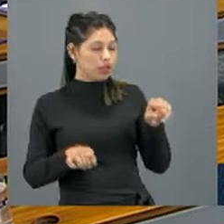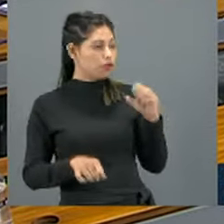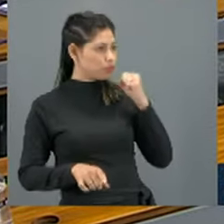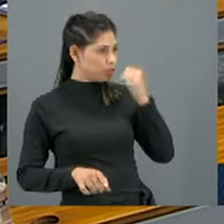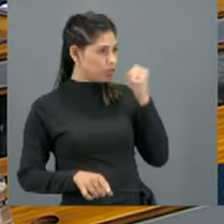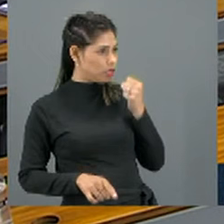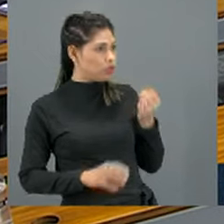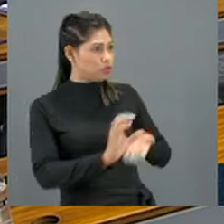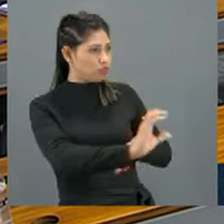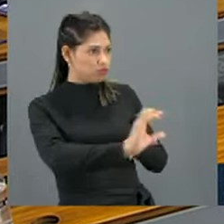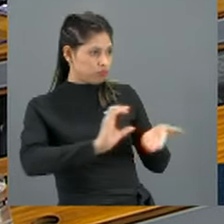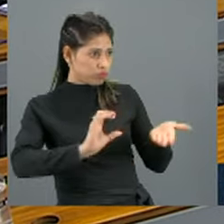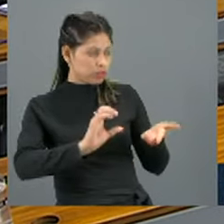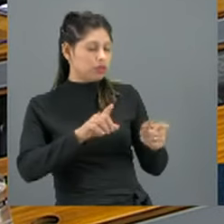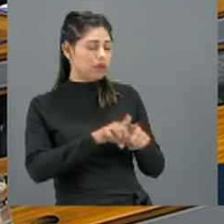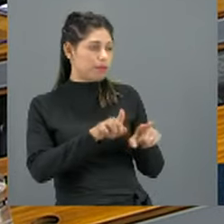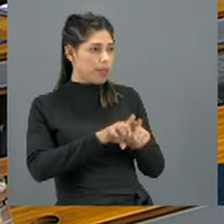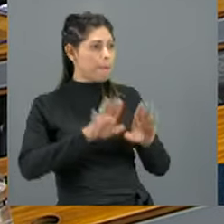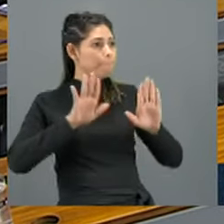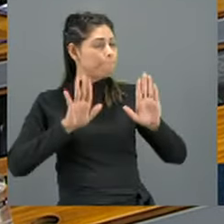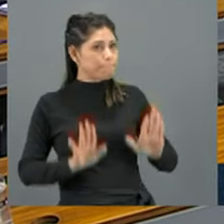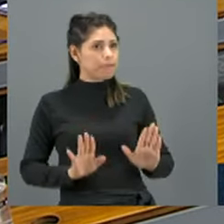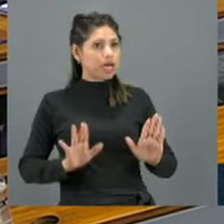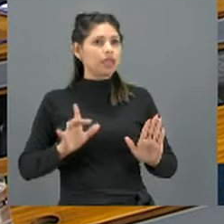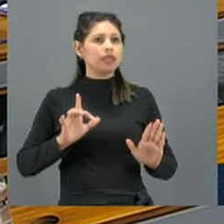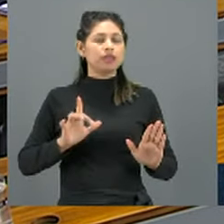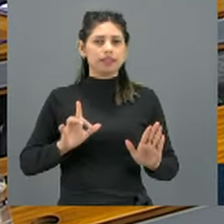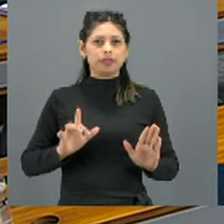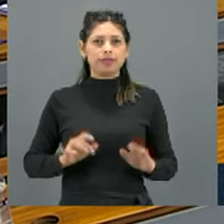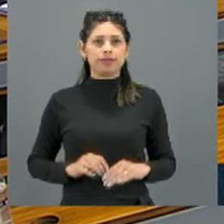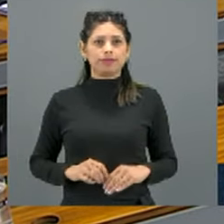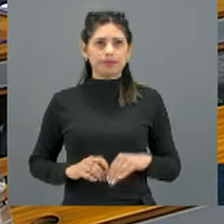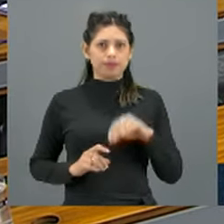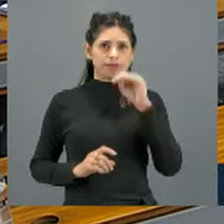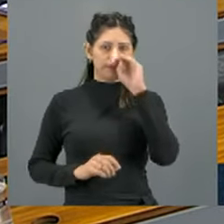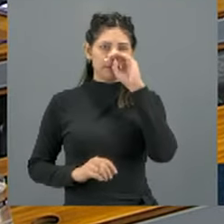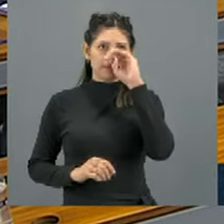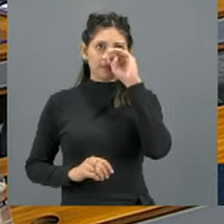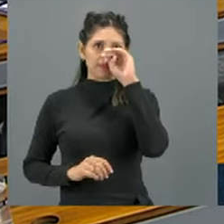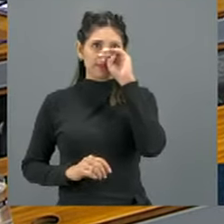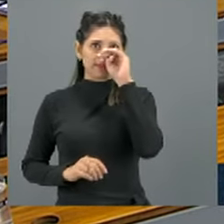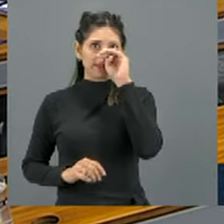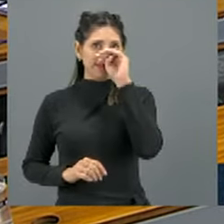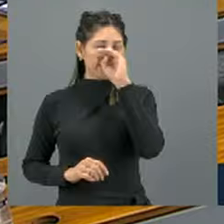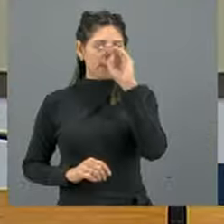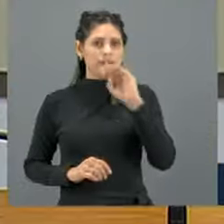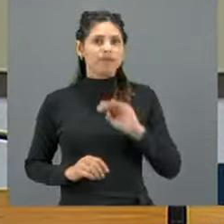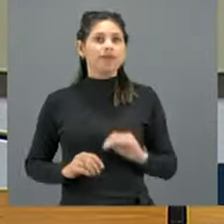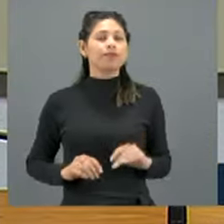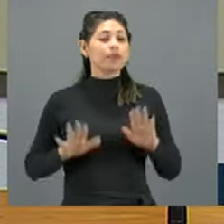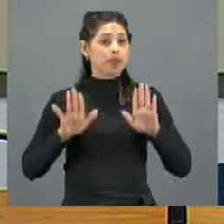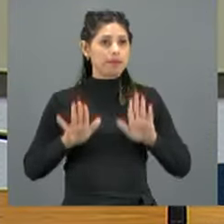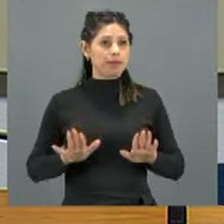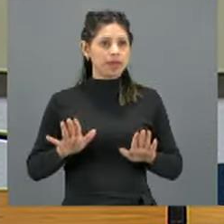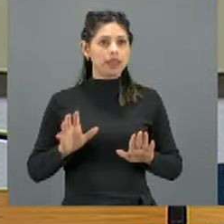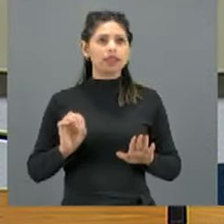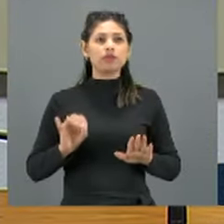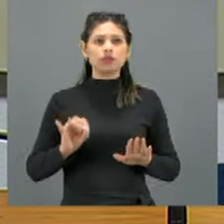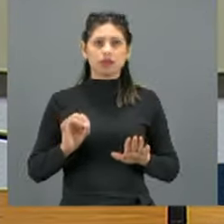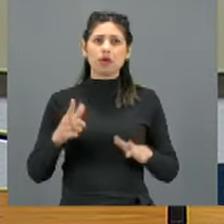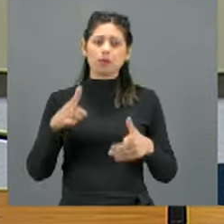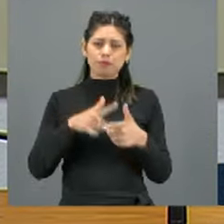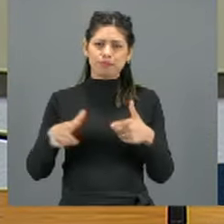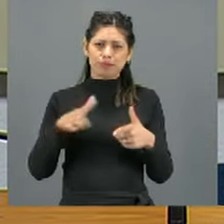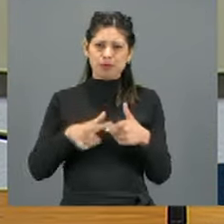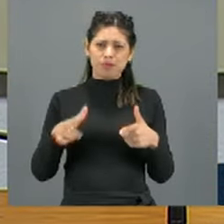demonstrado. O problema é que se você não pode fazer as estradas, você